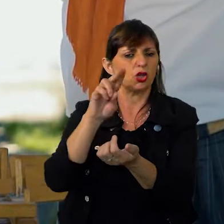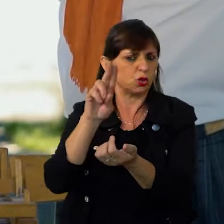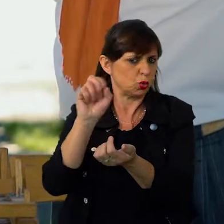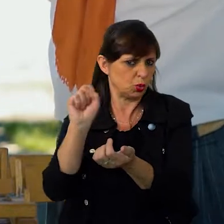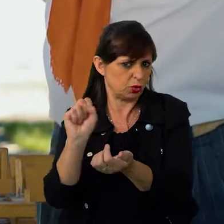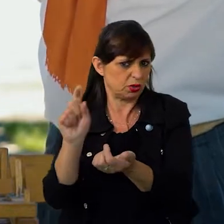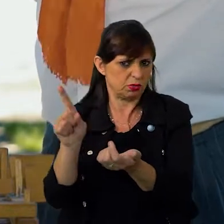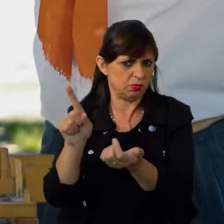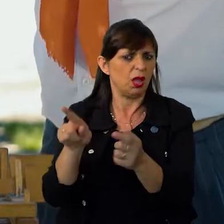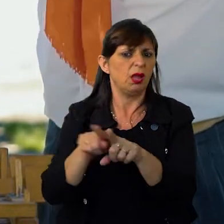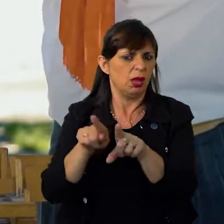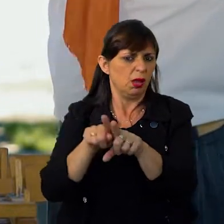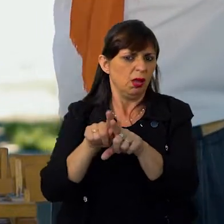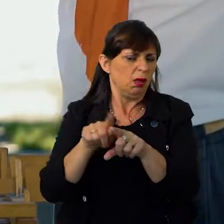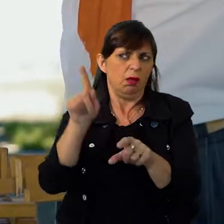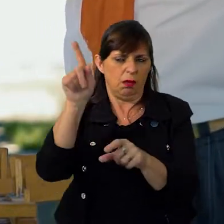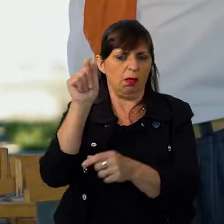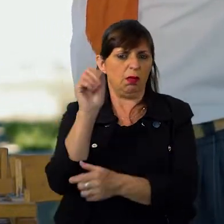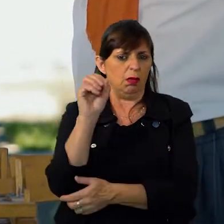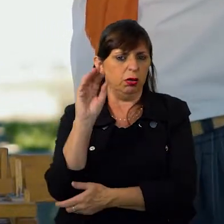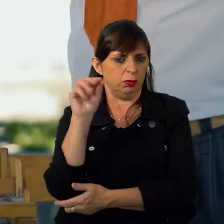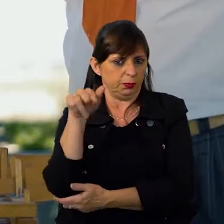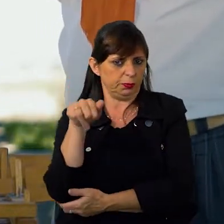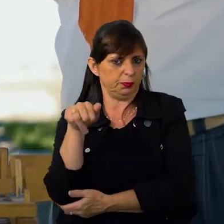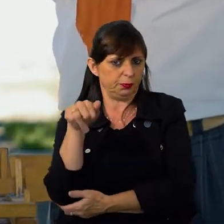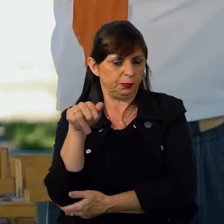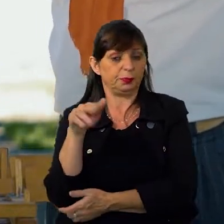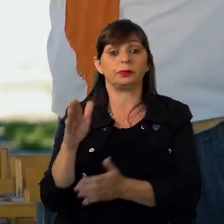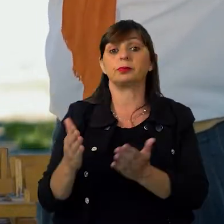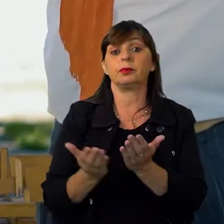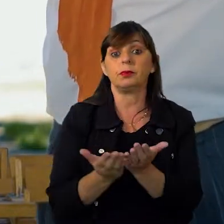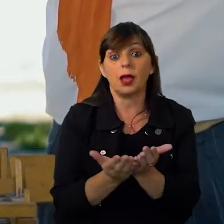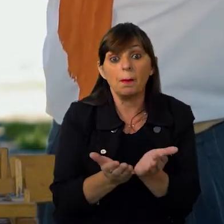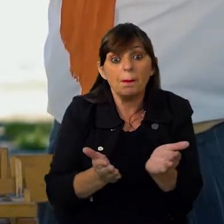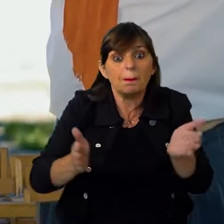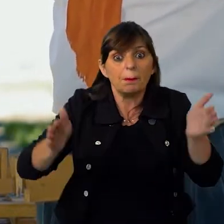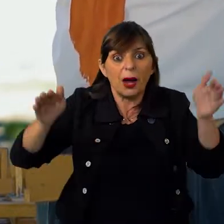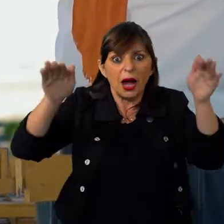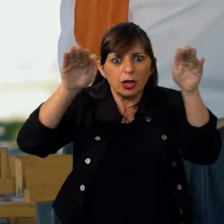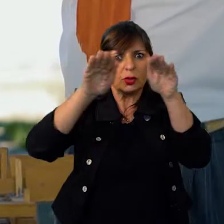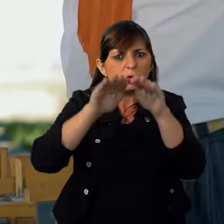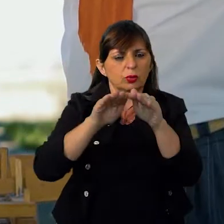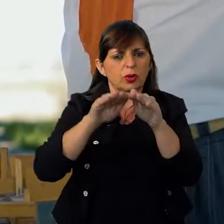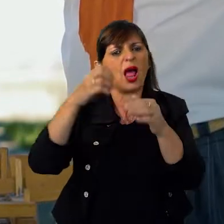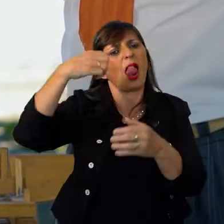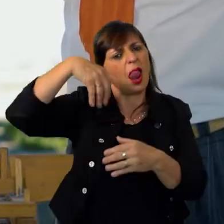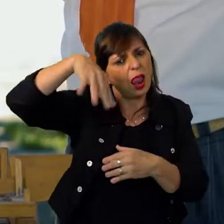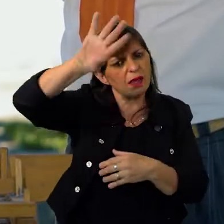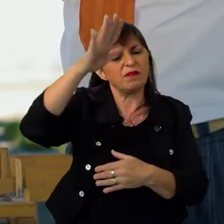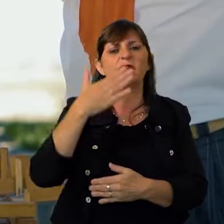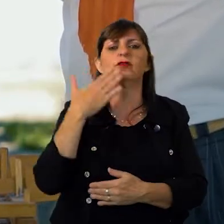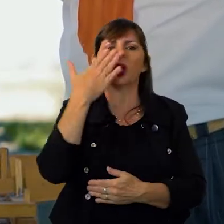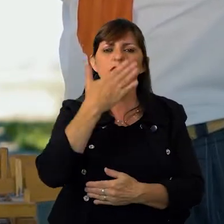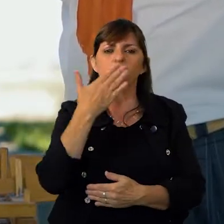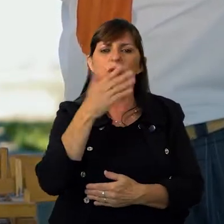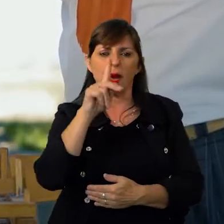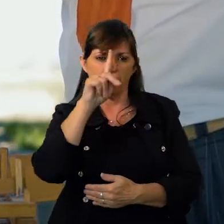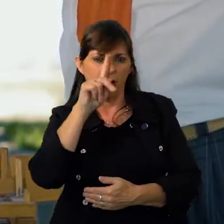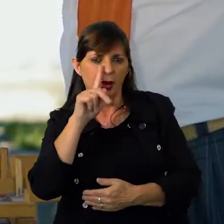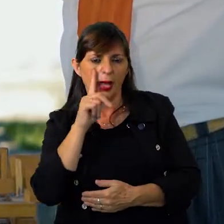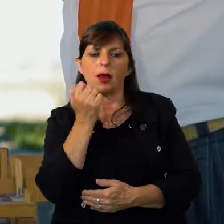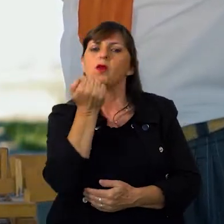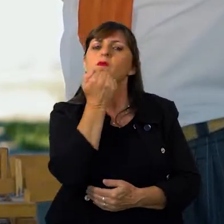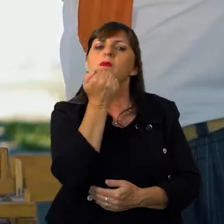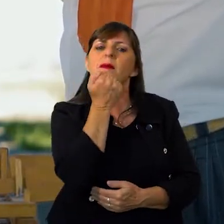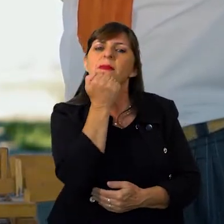consta na literatura aqui no ai lá no goio-em era um barcos fechados que levavam açúcar mascavo rapadura